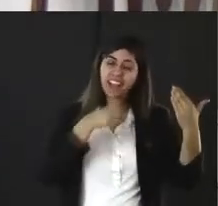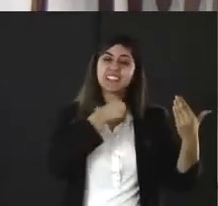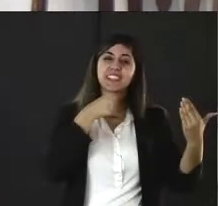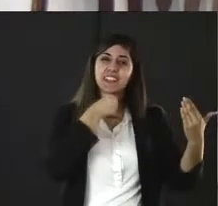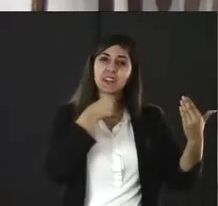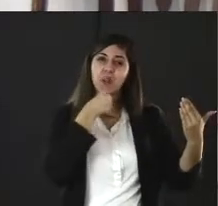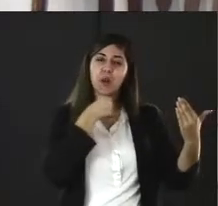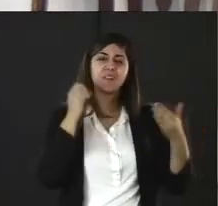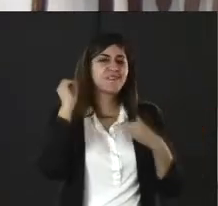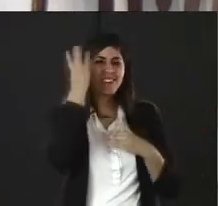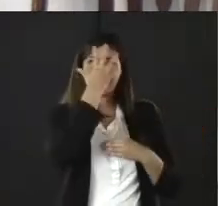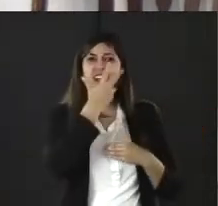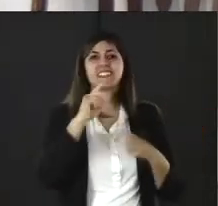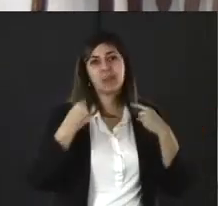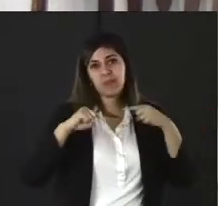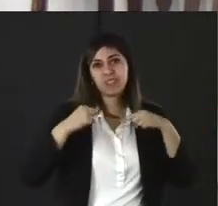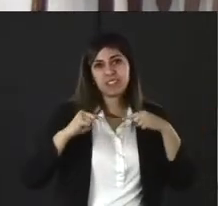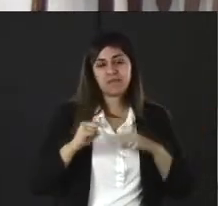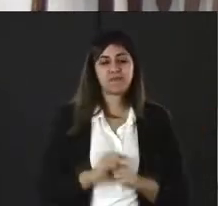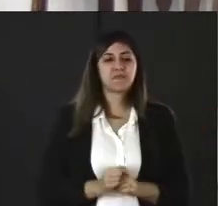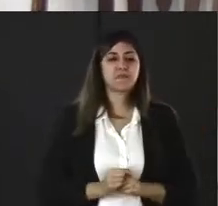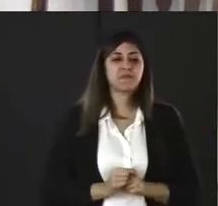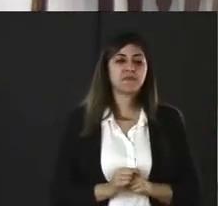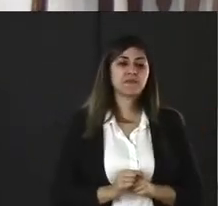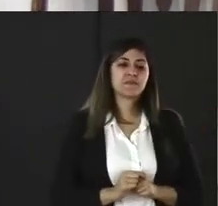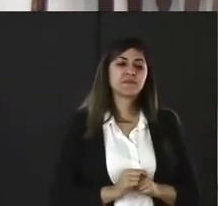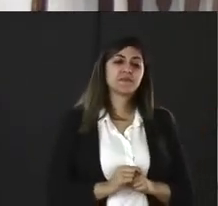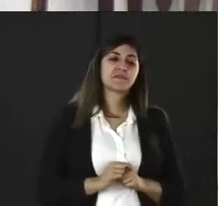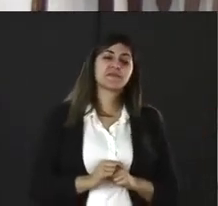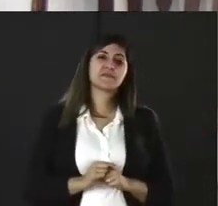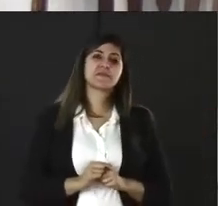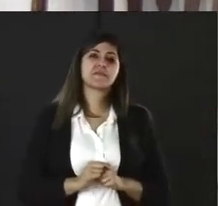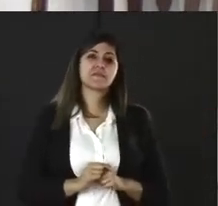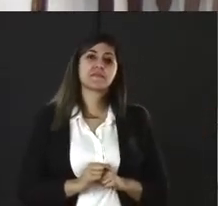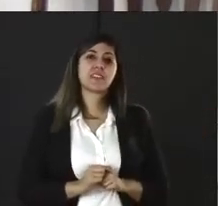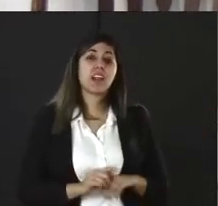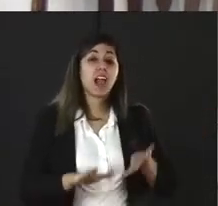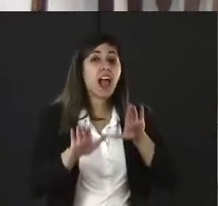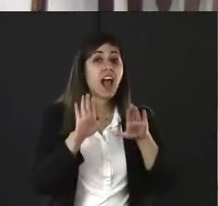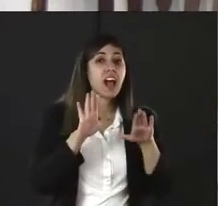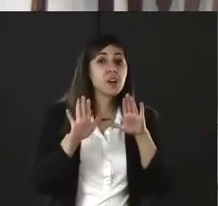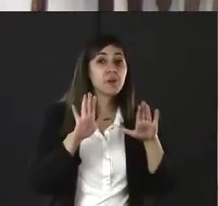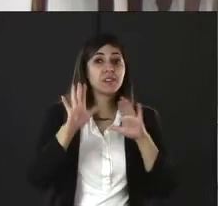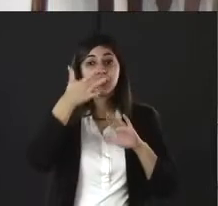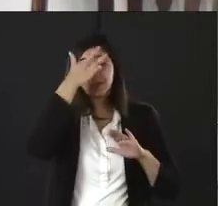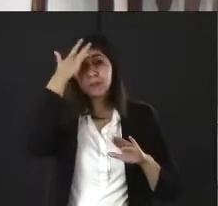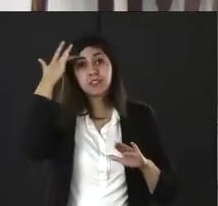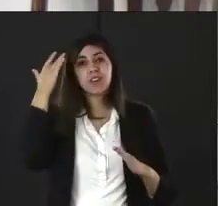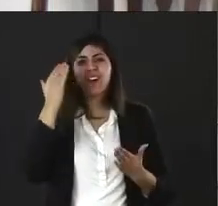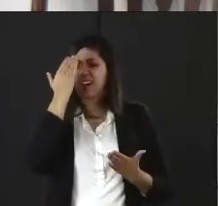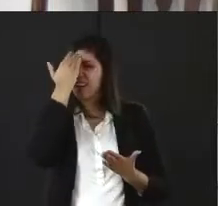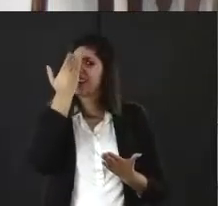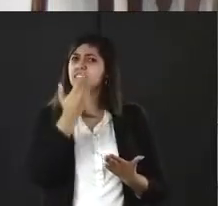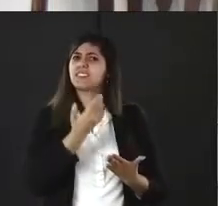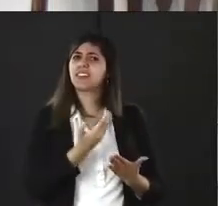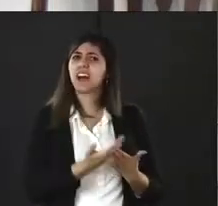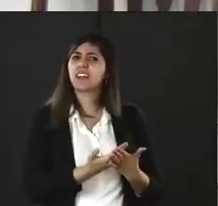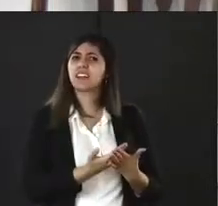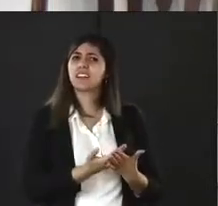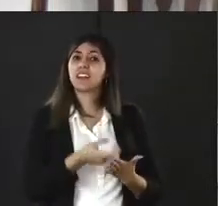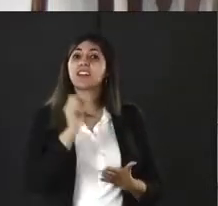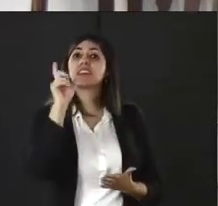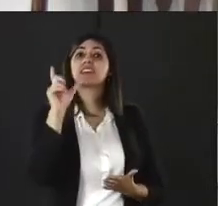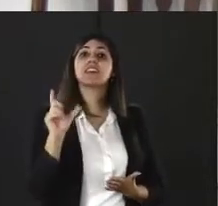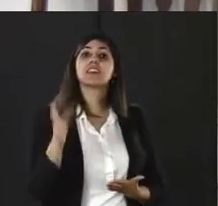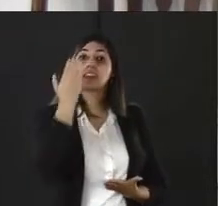entrega essa música tão linda e é alguns creram nele e quem crê